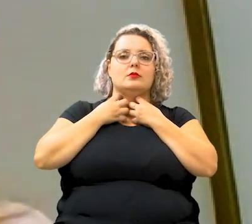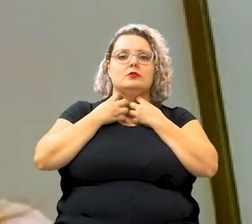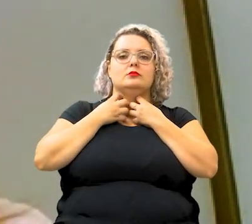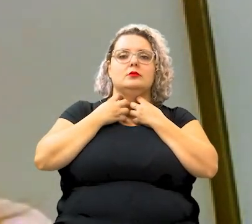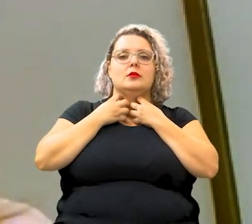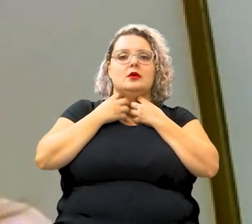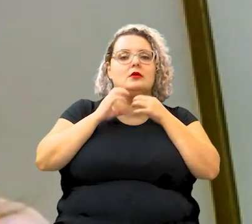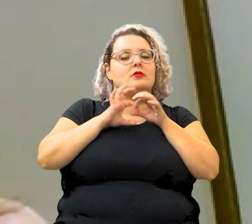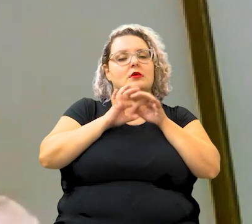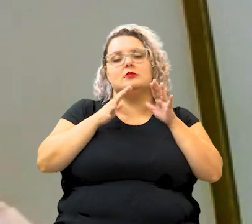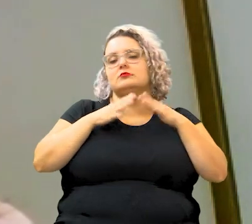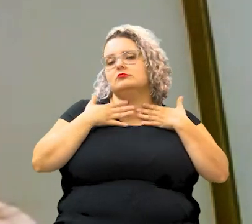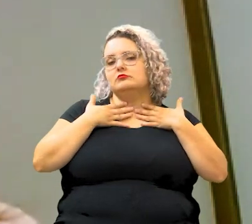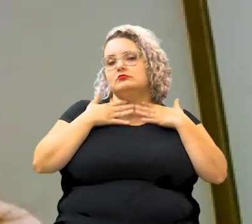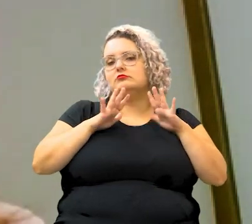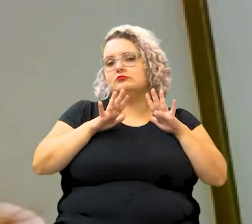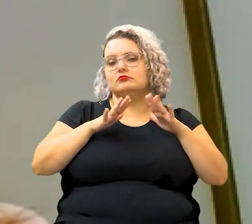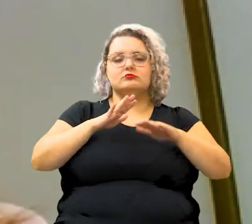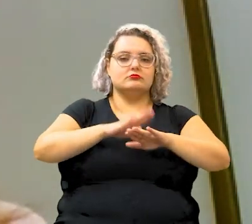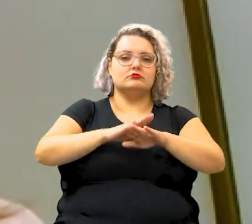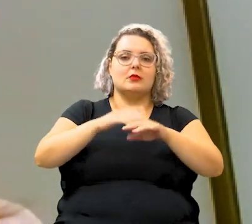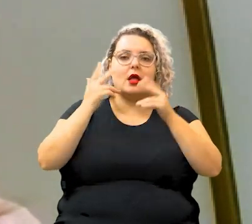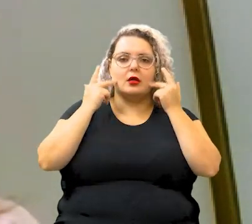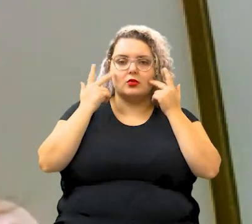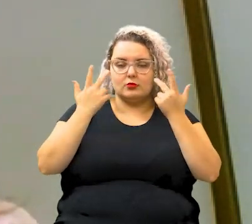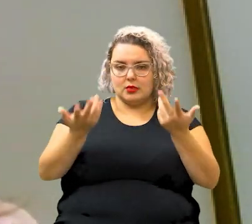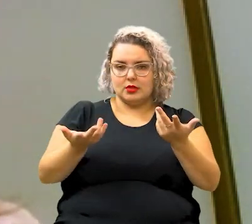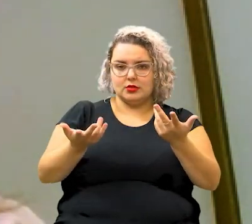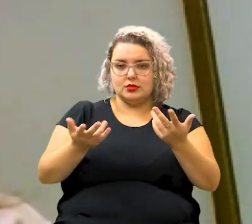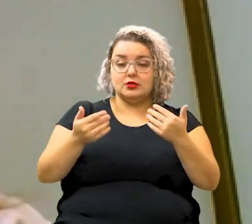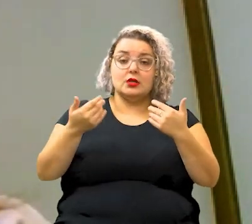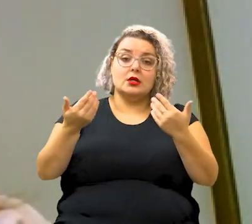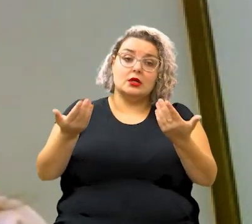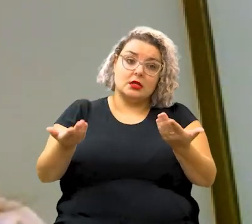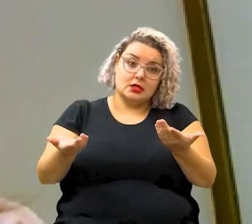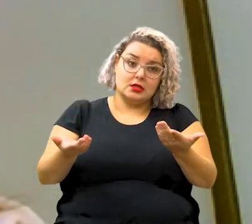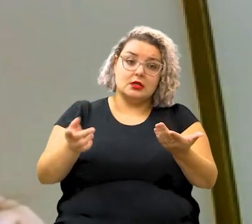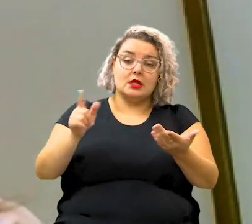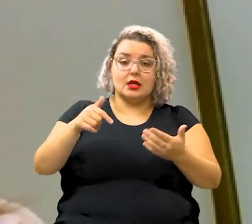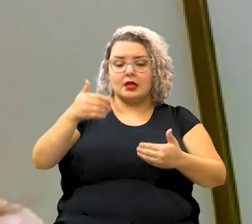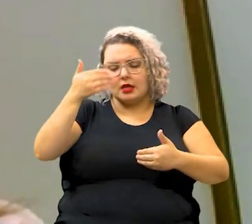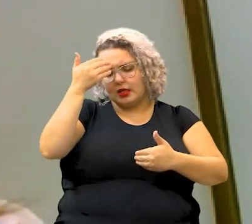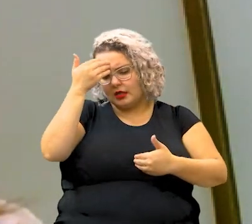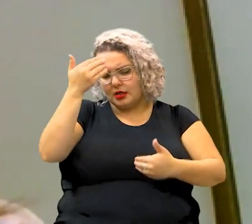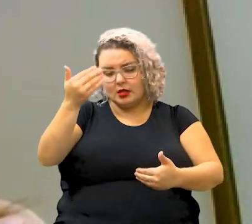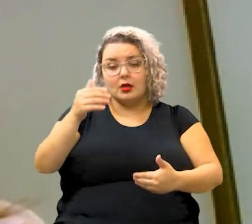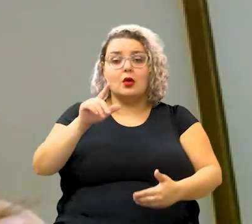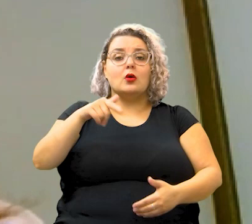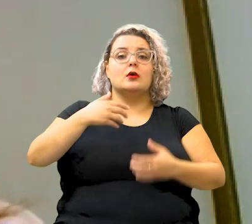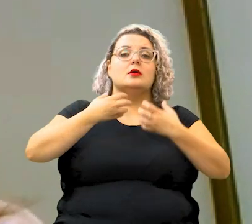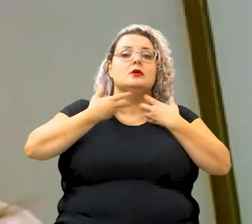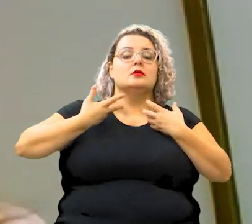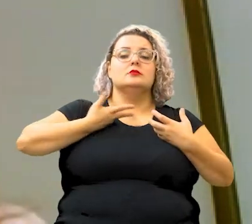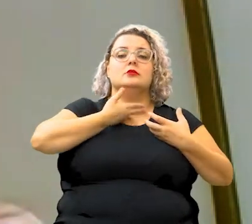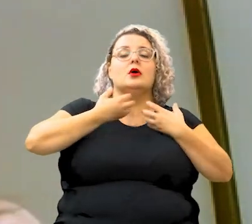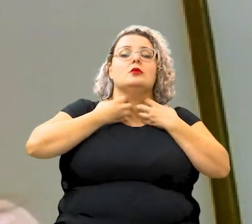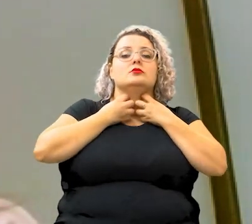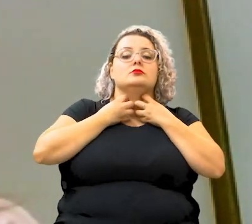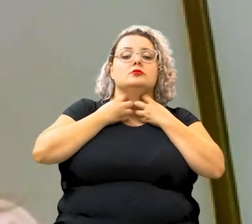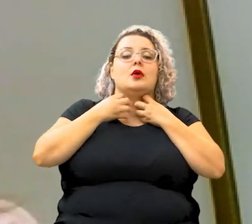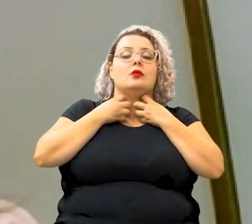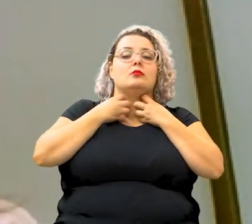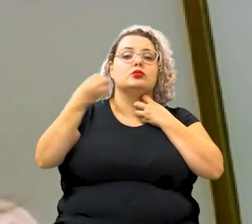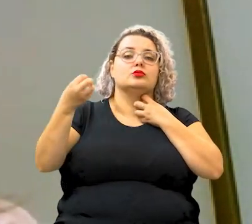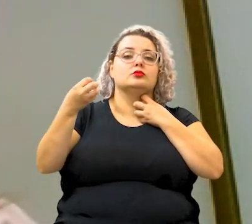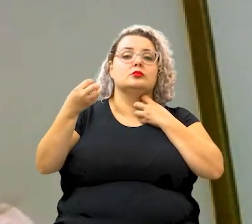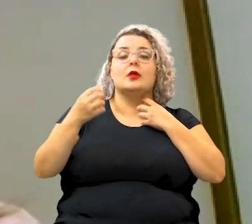está com problema e vai deixar as outras que estão funcionando normalmente. E aí, assim, é muito gratificante, porque a partir do momento que você tira essa glândula